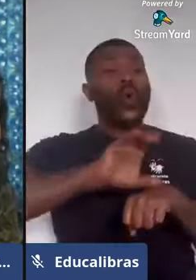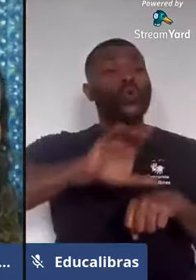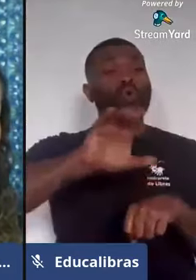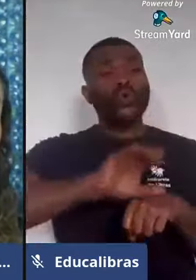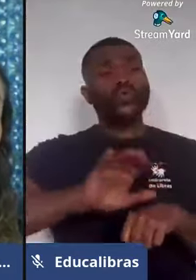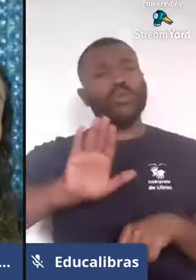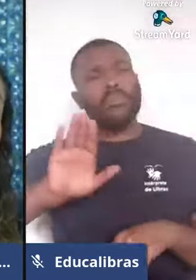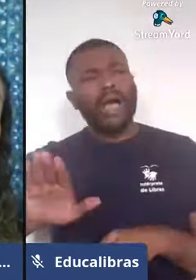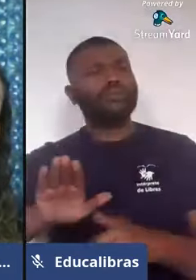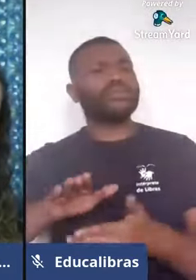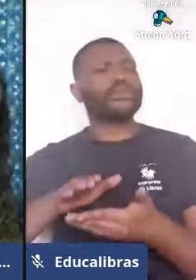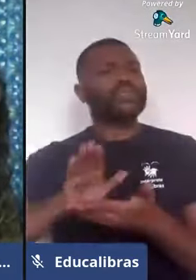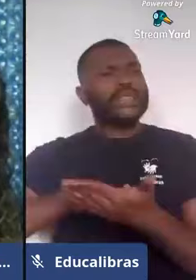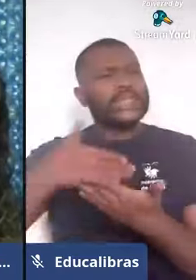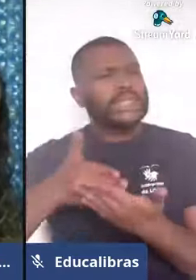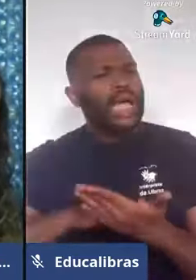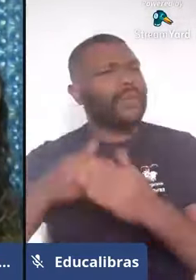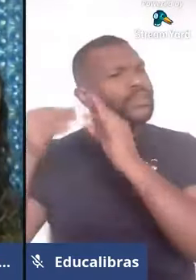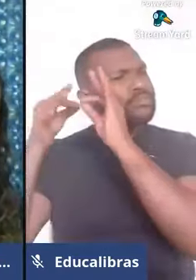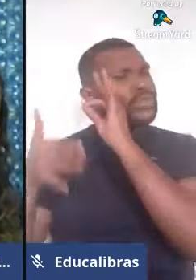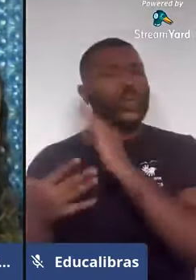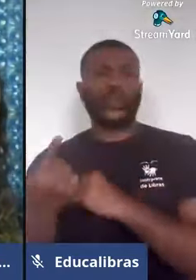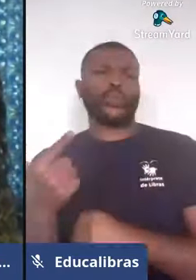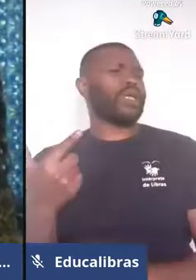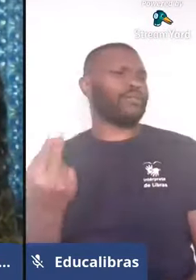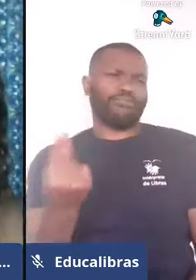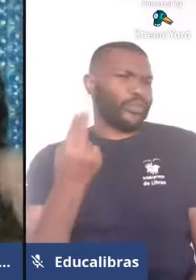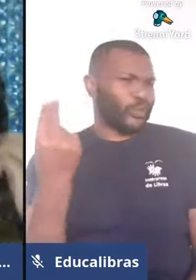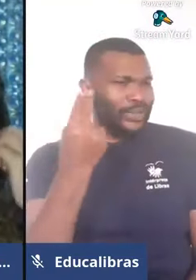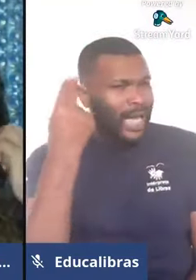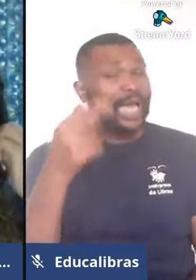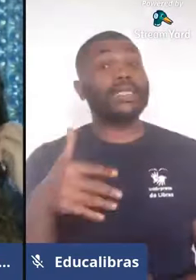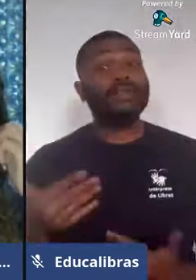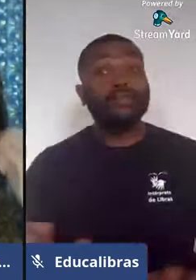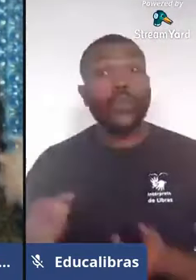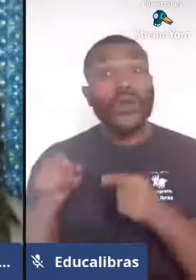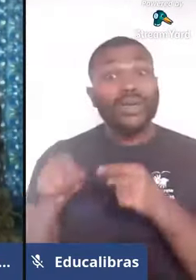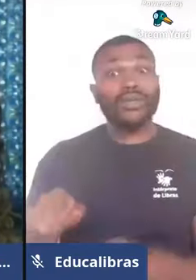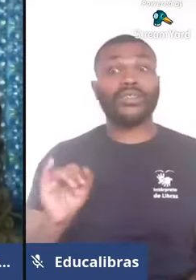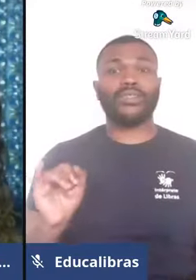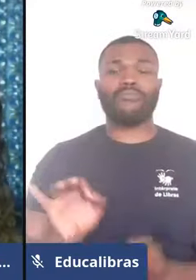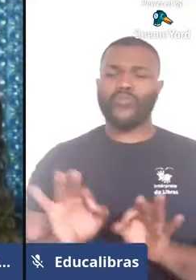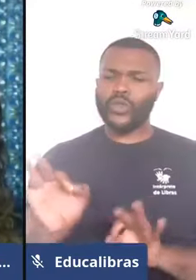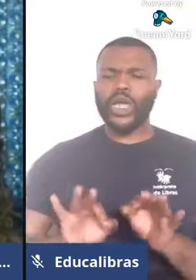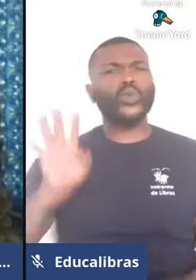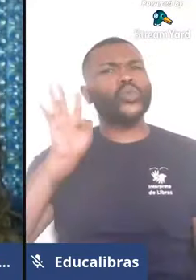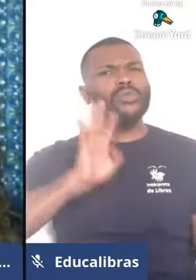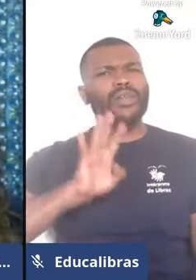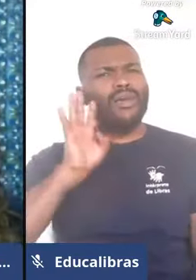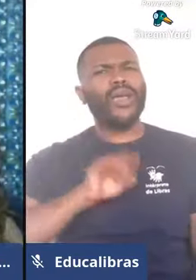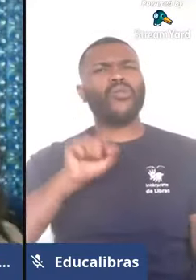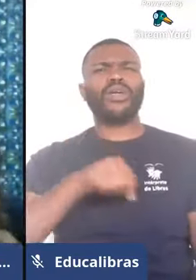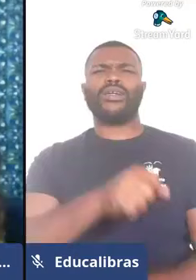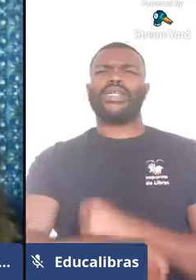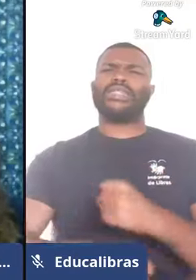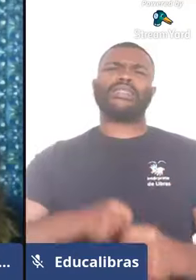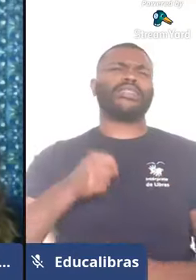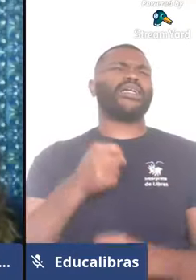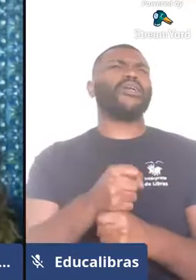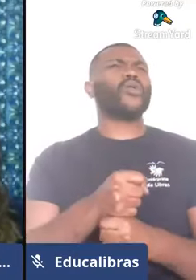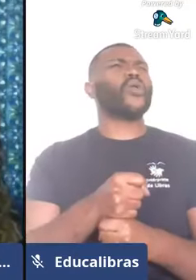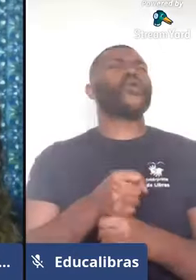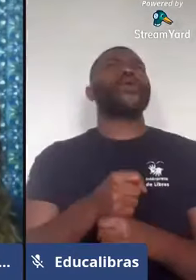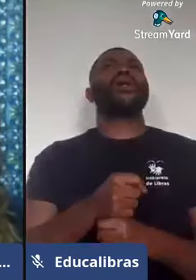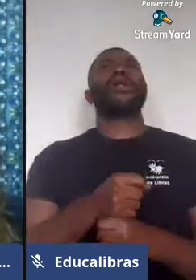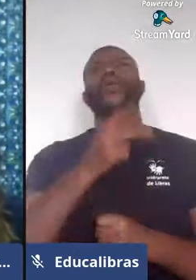recursos de acessibilidade, né? Então, isso foi uma coisa que a gente achou bem legal, que tem funcionado bem, por incrível que pareça, esse ano acabou virando praticamente a